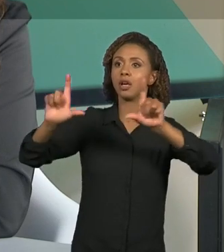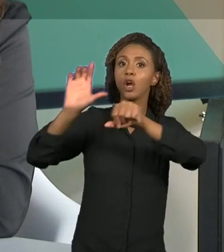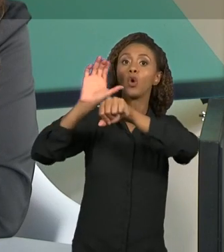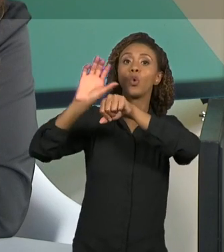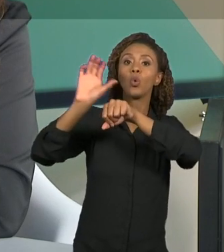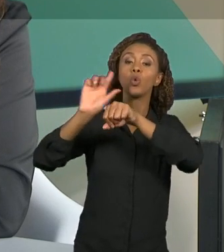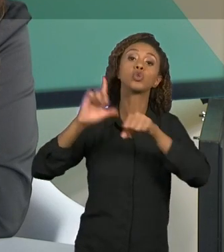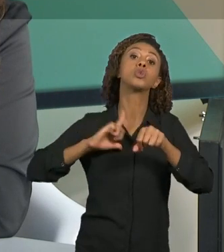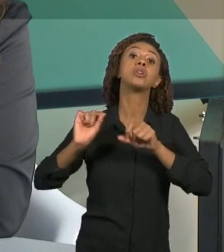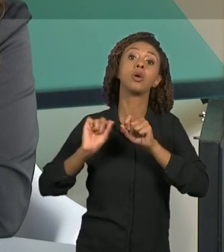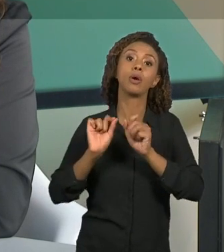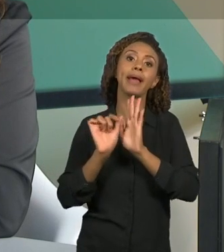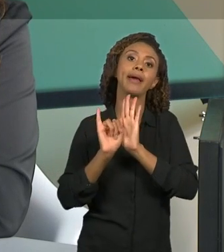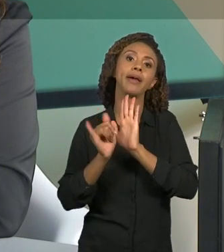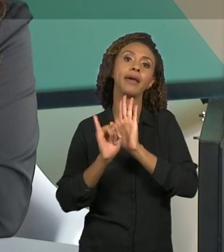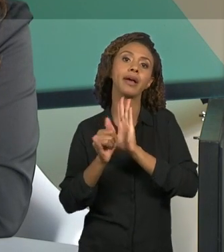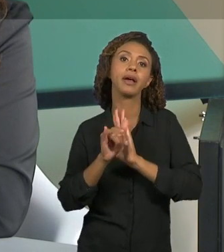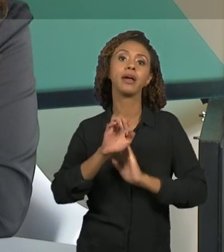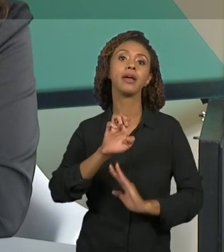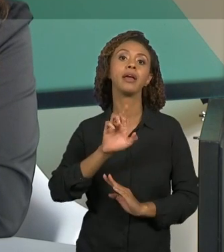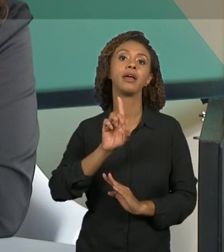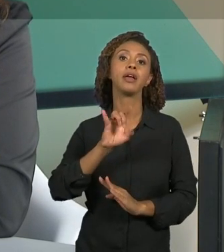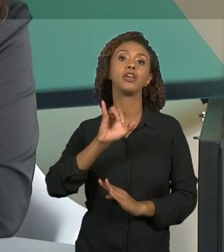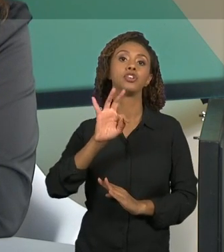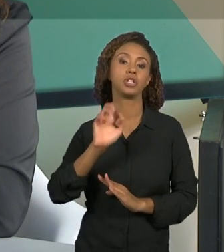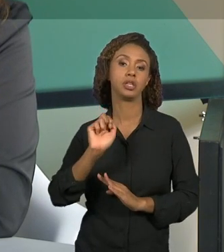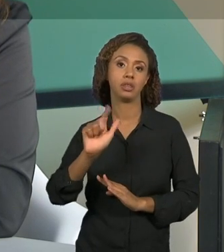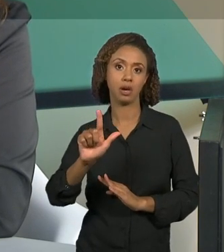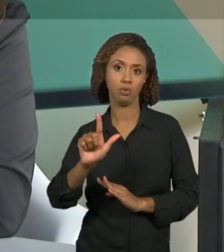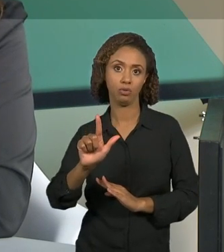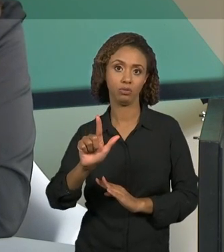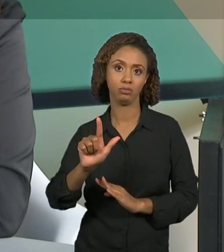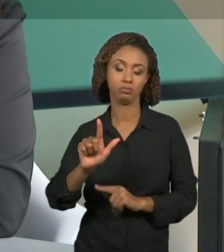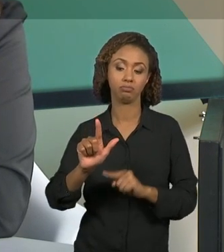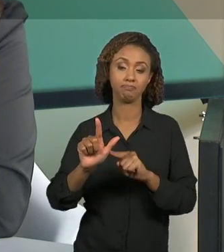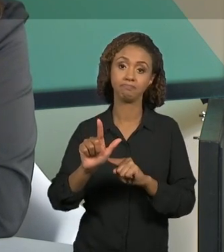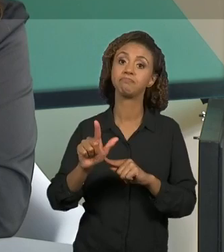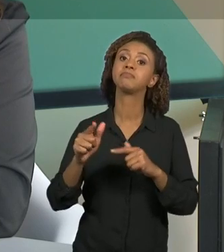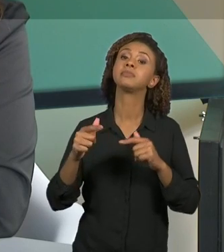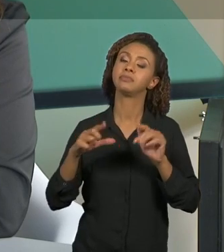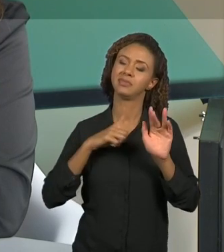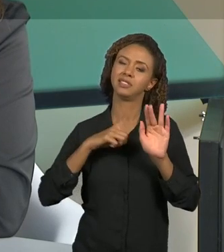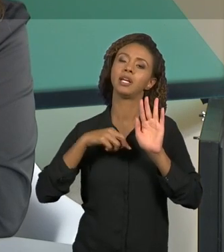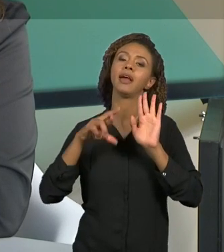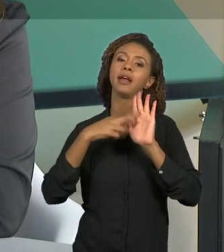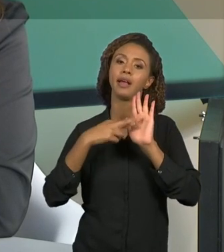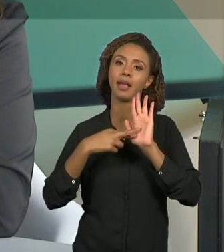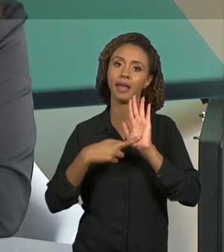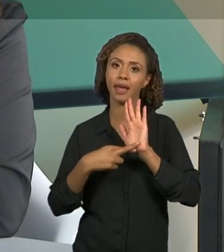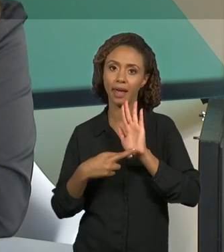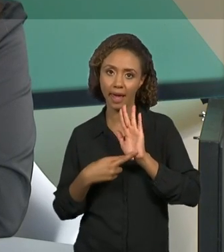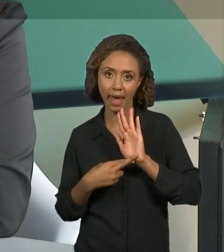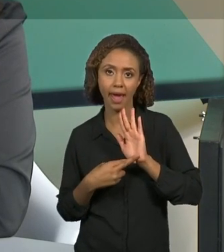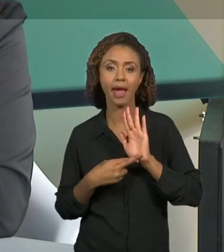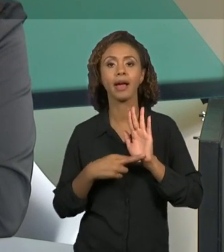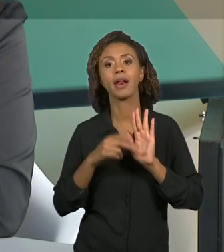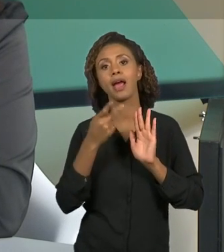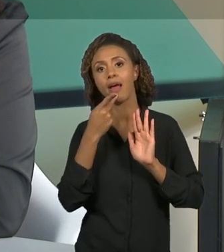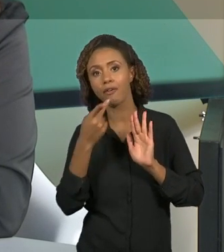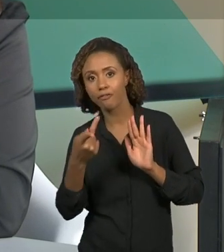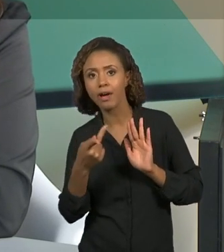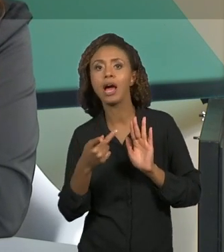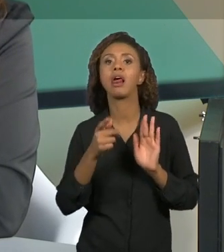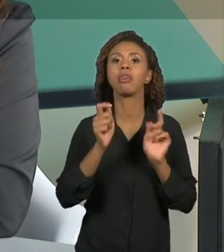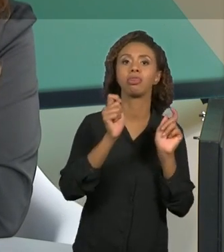edital aberto que ele vai demandar critérios para transferência se sim ou se não de